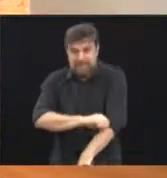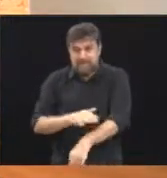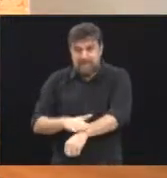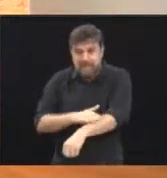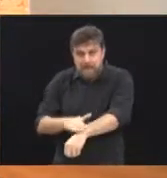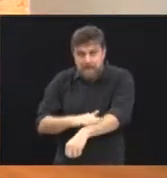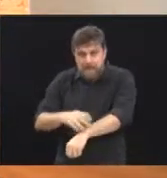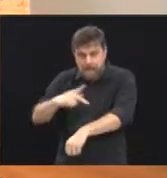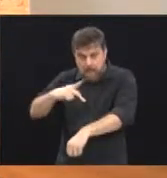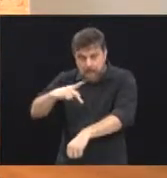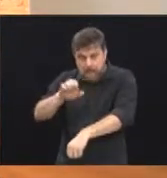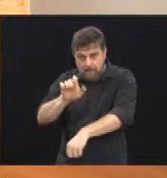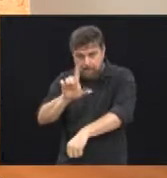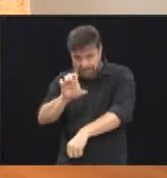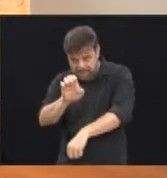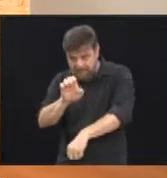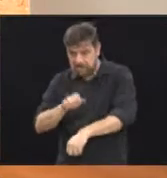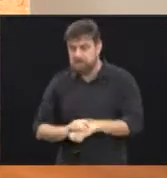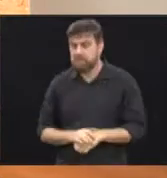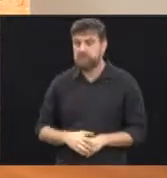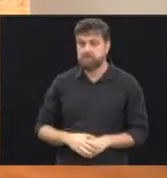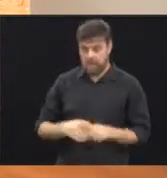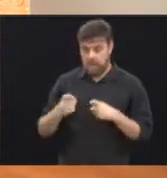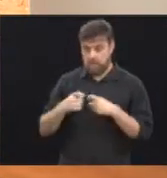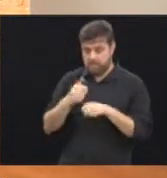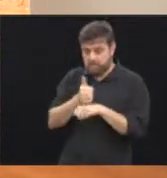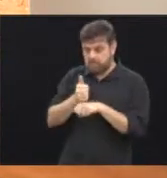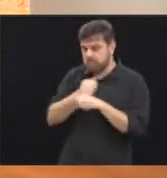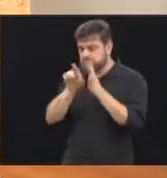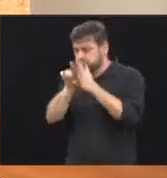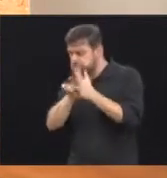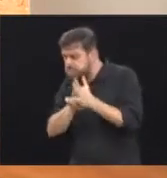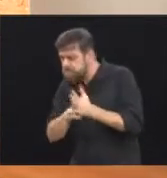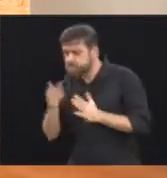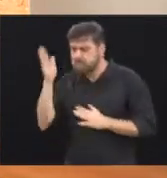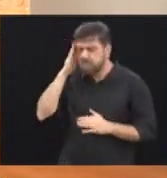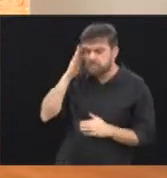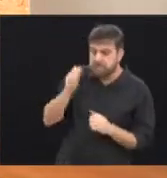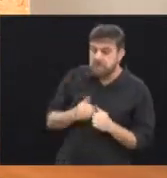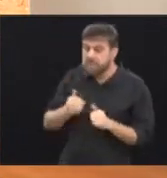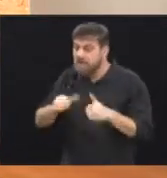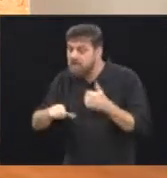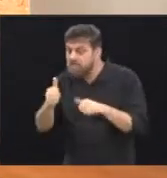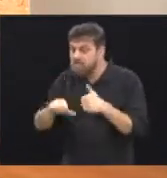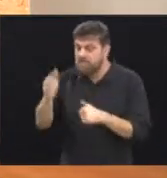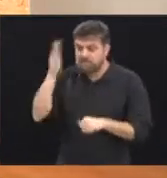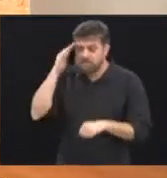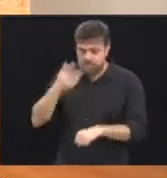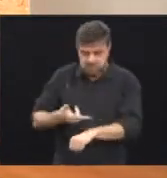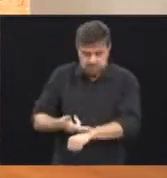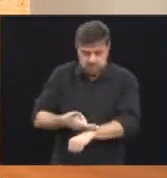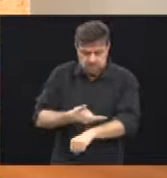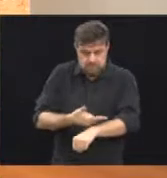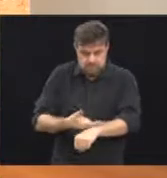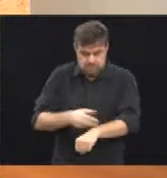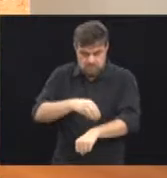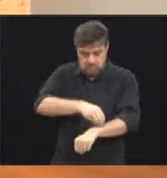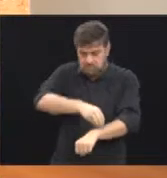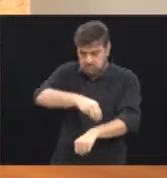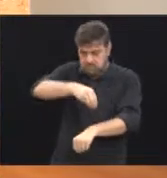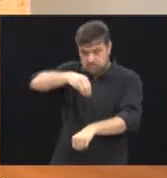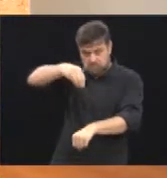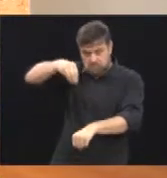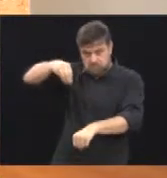pele e vê a real indicação, ou se precisa fazer uma biópsia, ou se precisa retirá-lo de forma